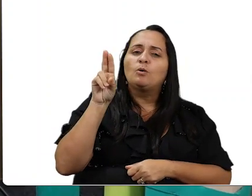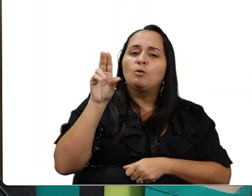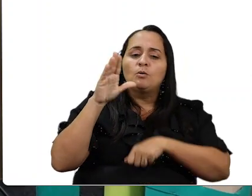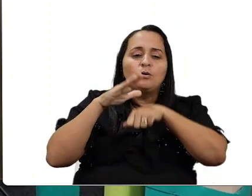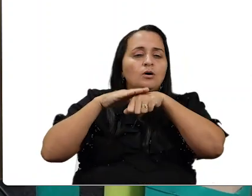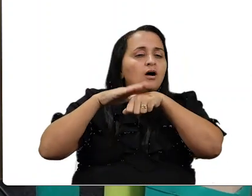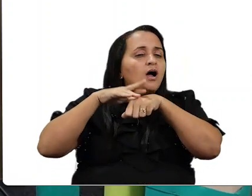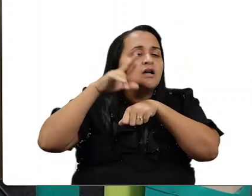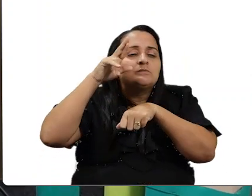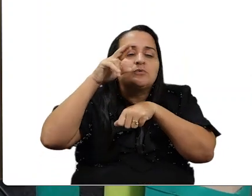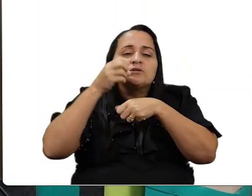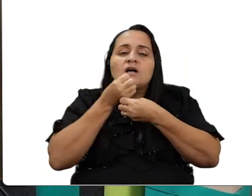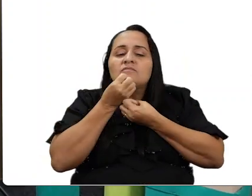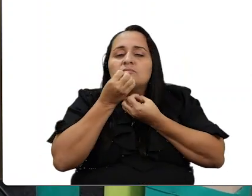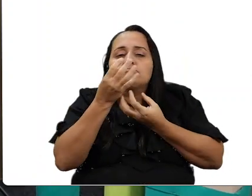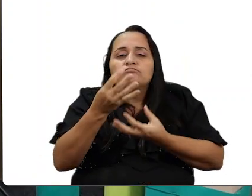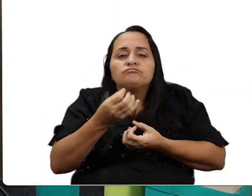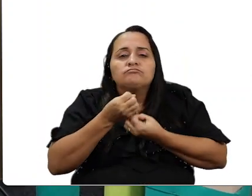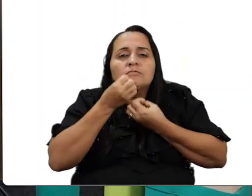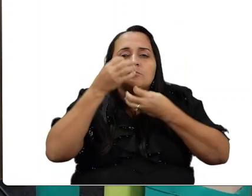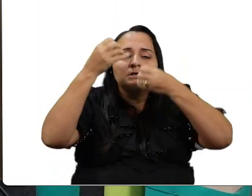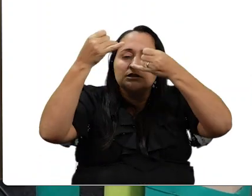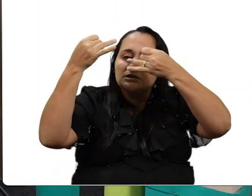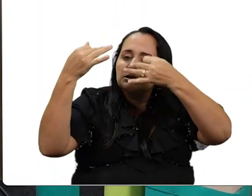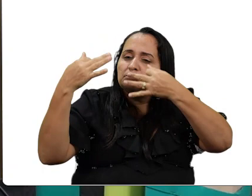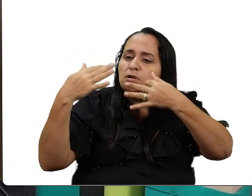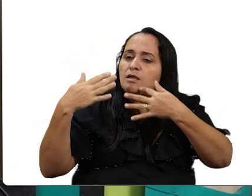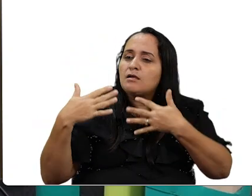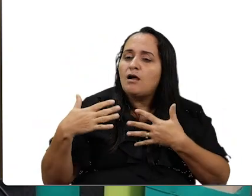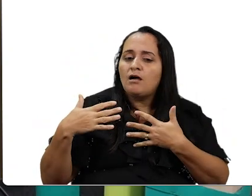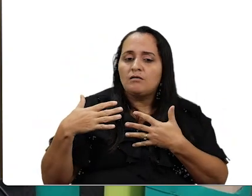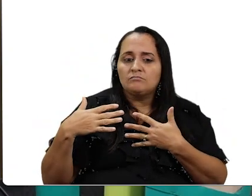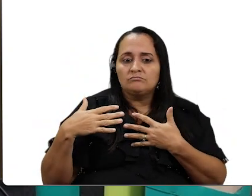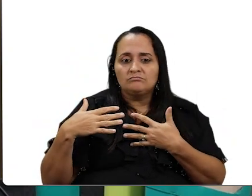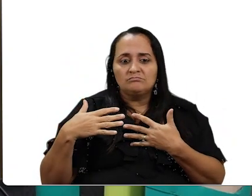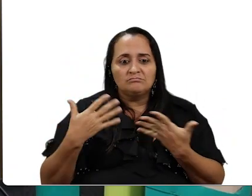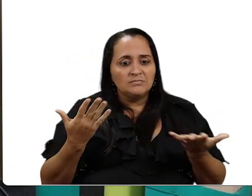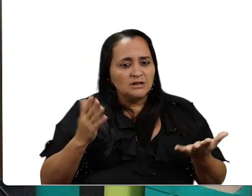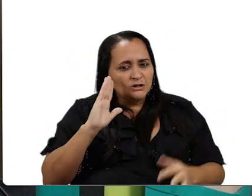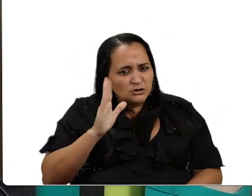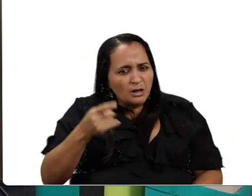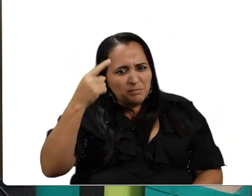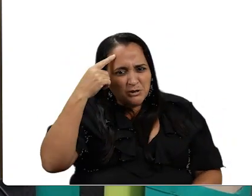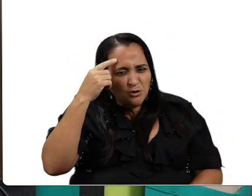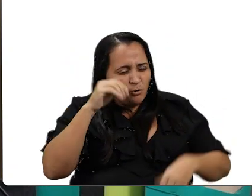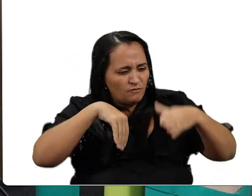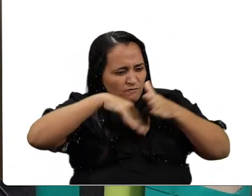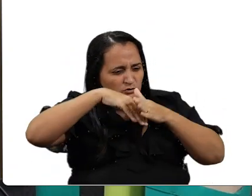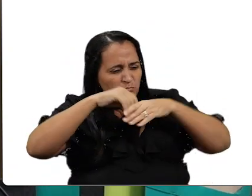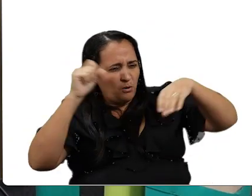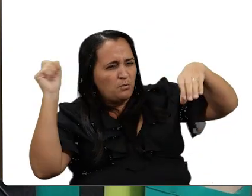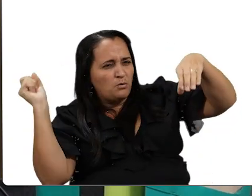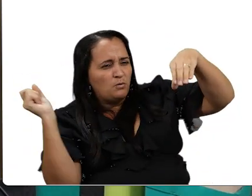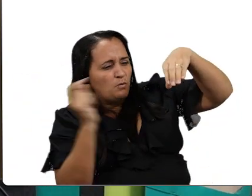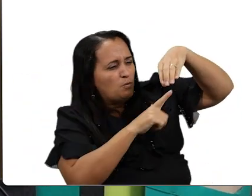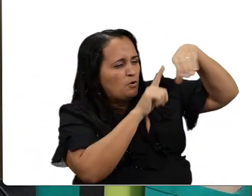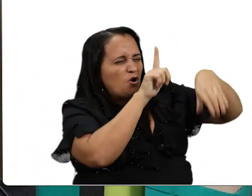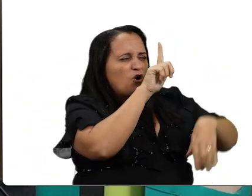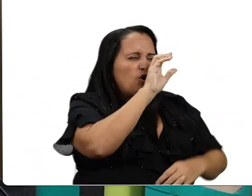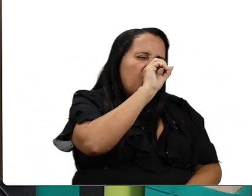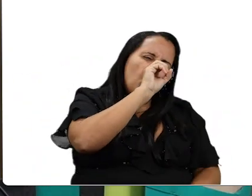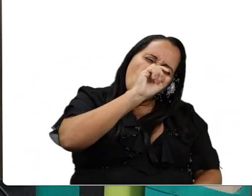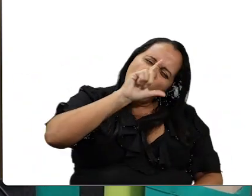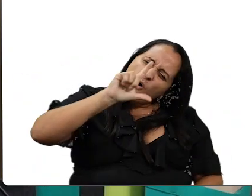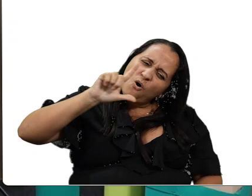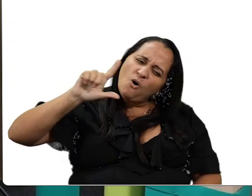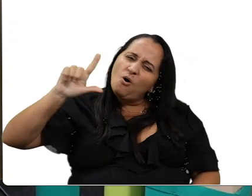futebol. Não tem graça quando o narrador não grita gol. Também interfere muito na